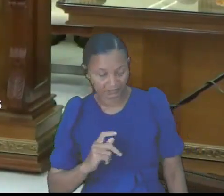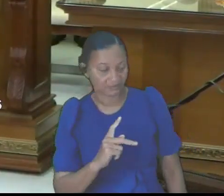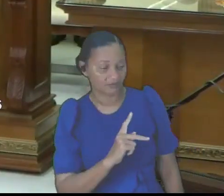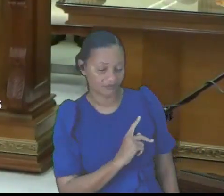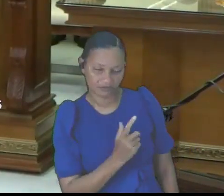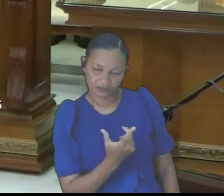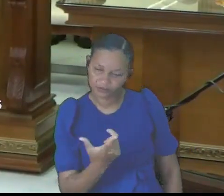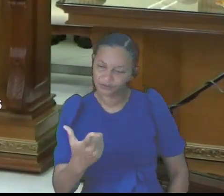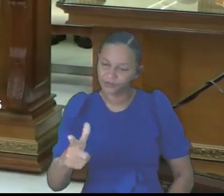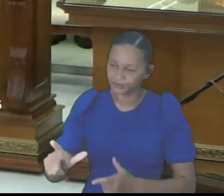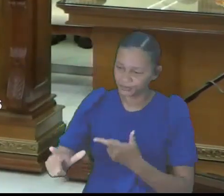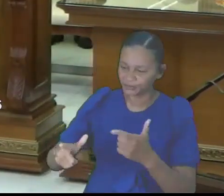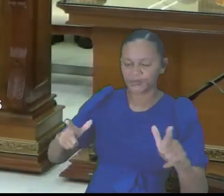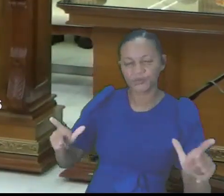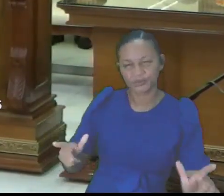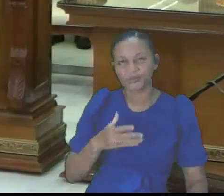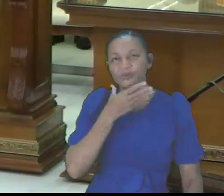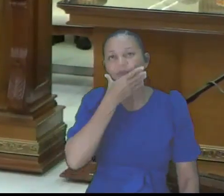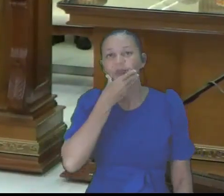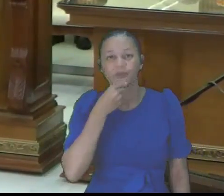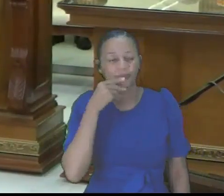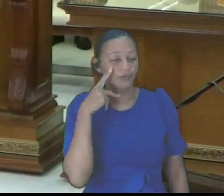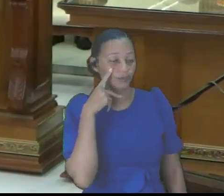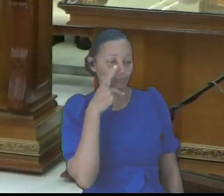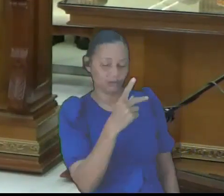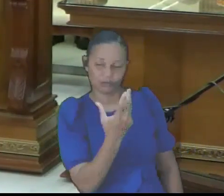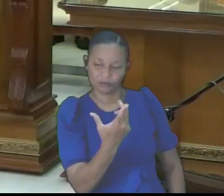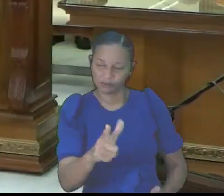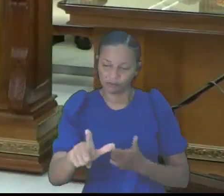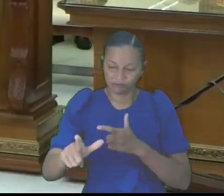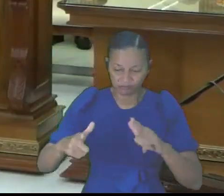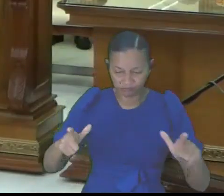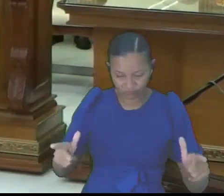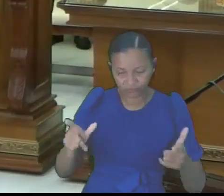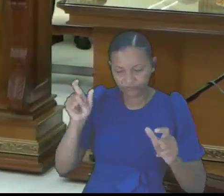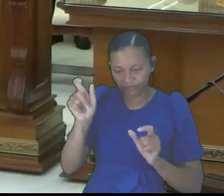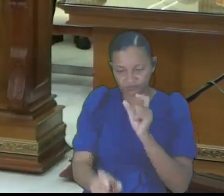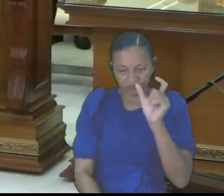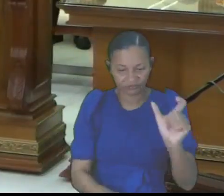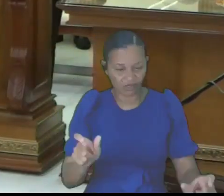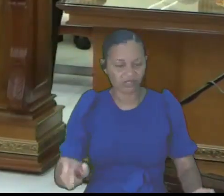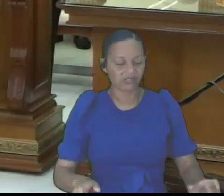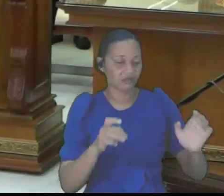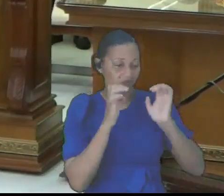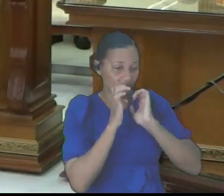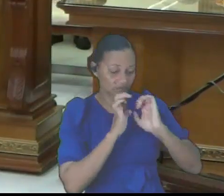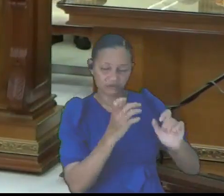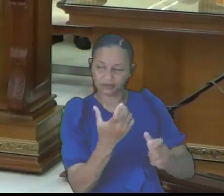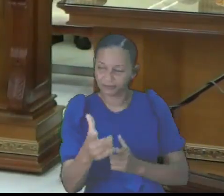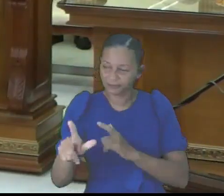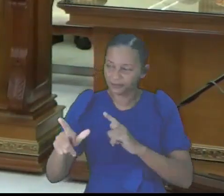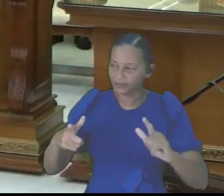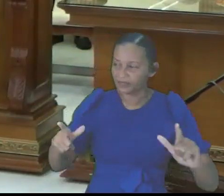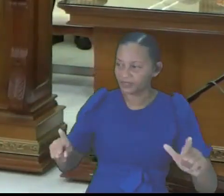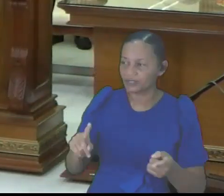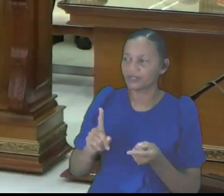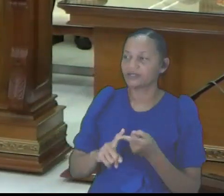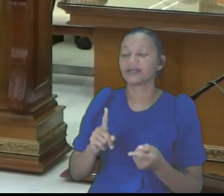e outros para profetas, e outros para evangelistas, e outros